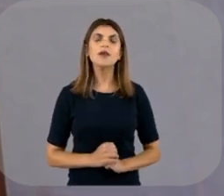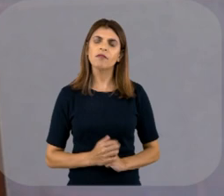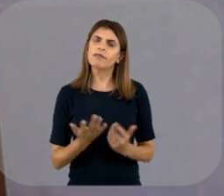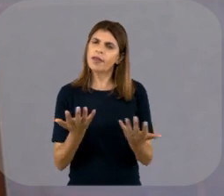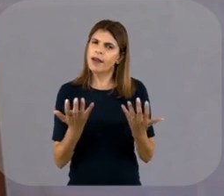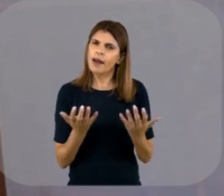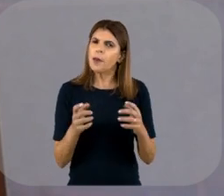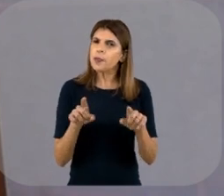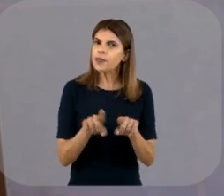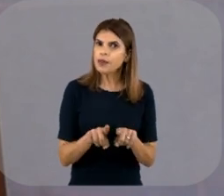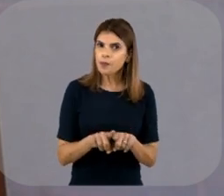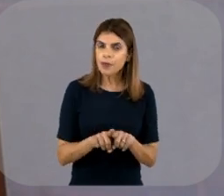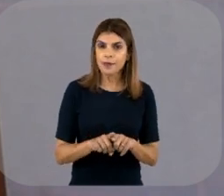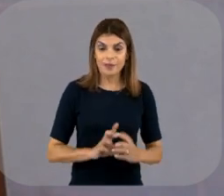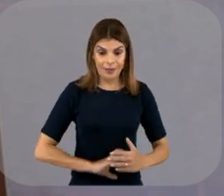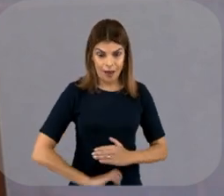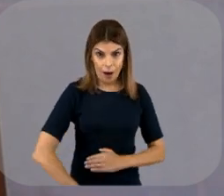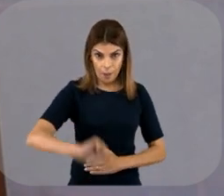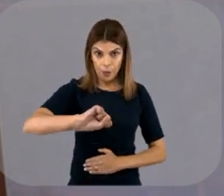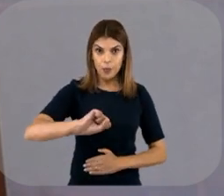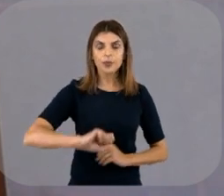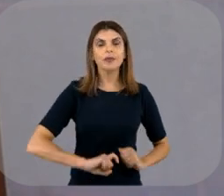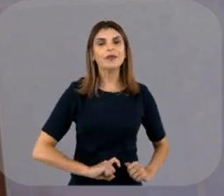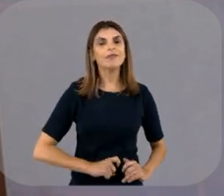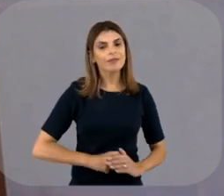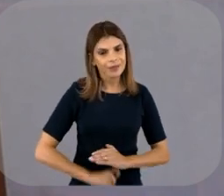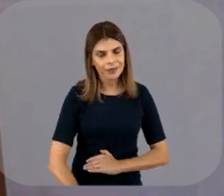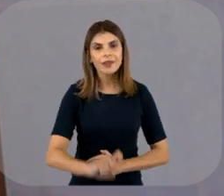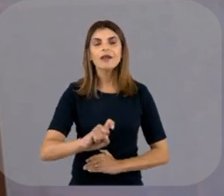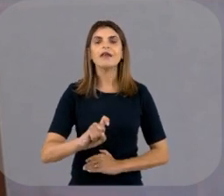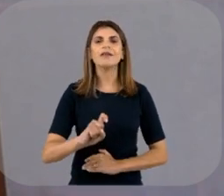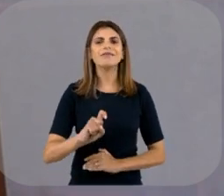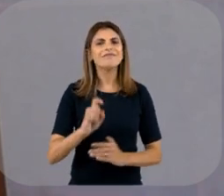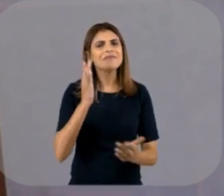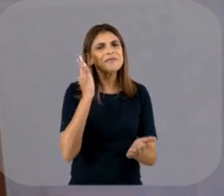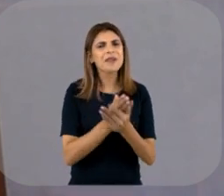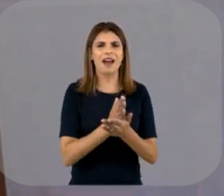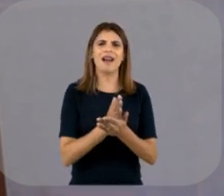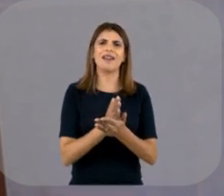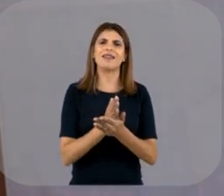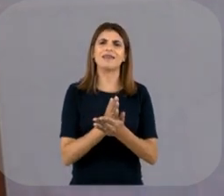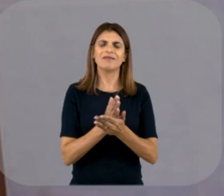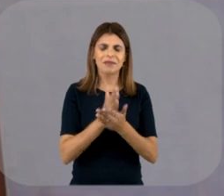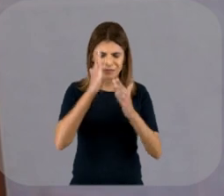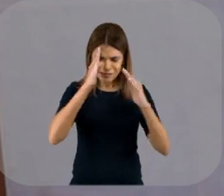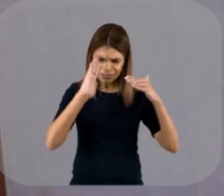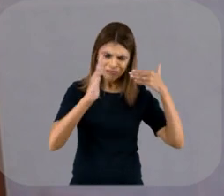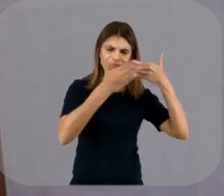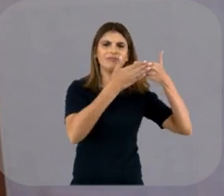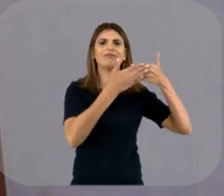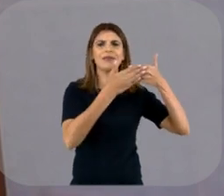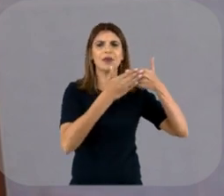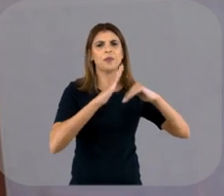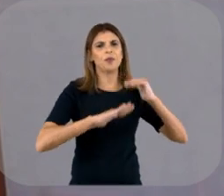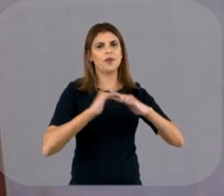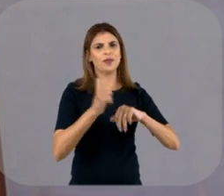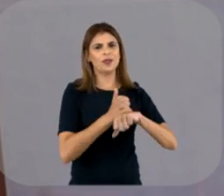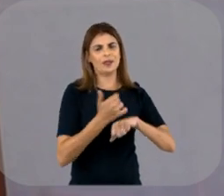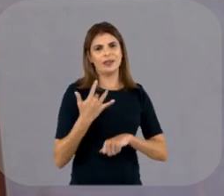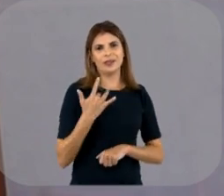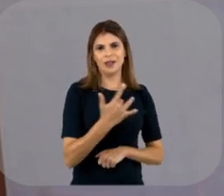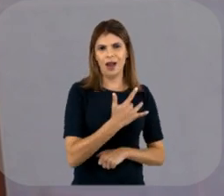buscando. A gente também pretende que o aborto seja um tema desestigmatizado pelos profissionais de saúde e